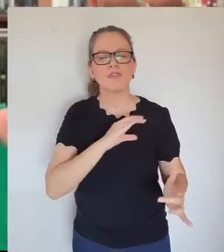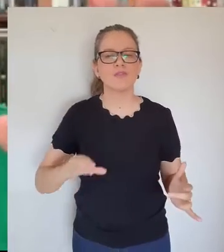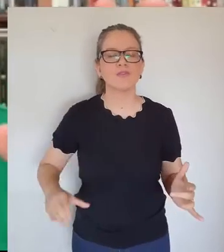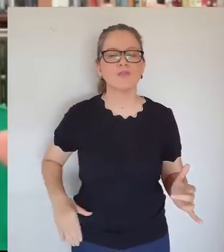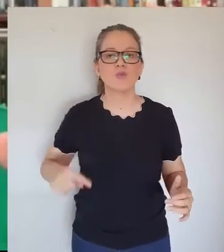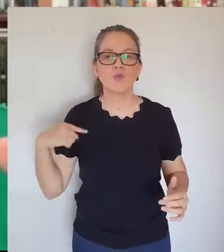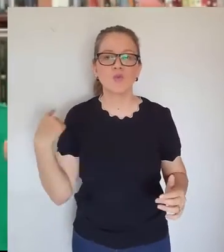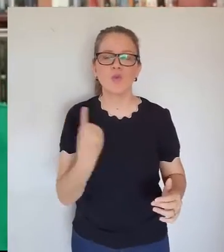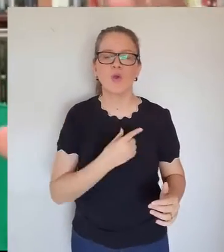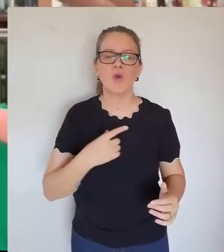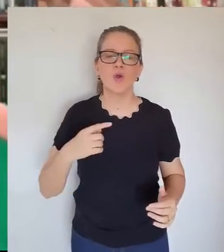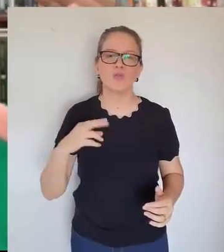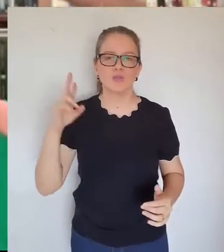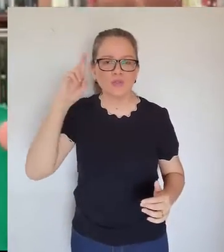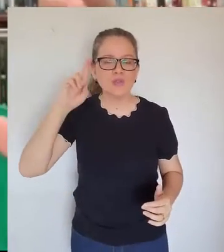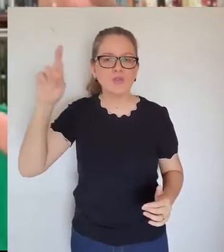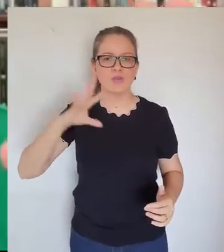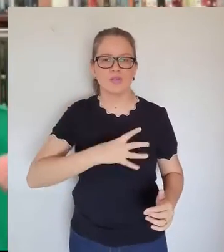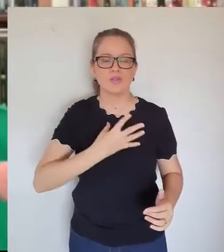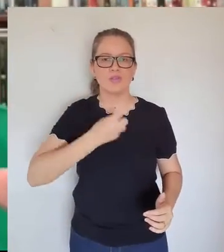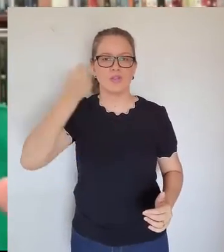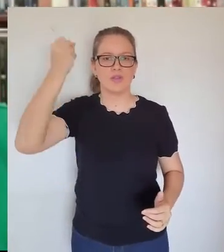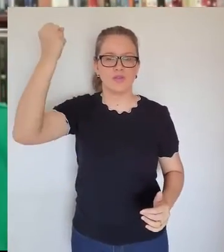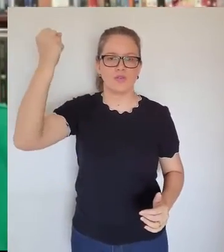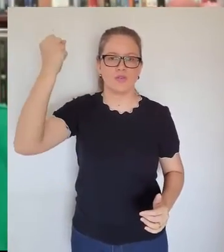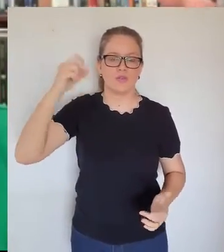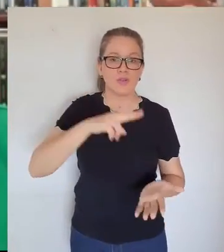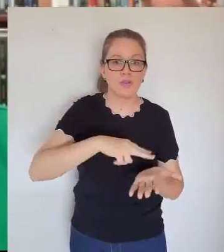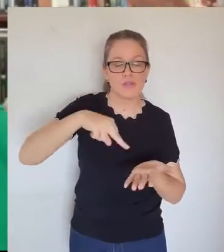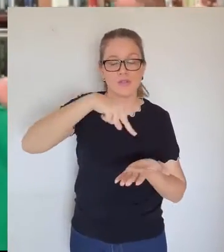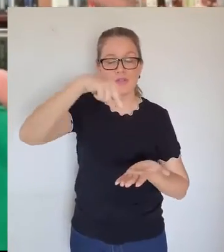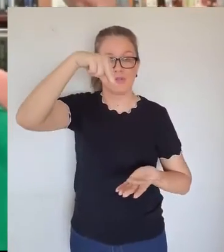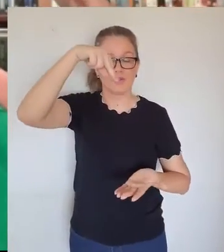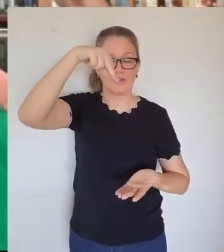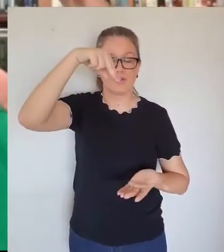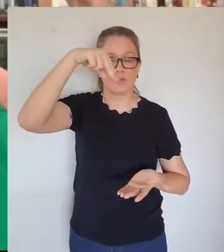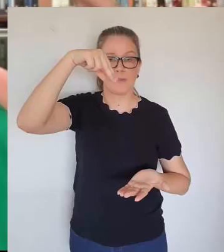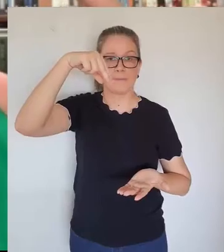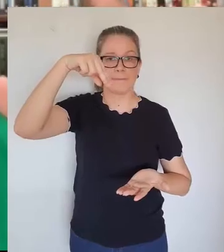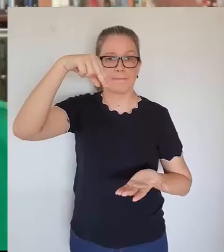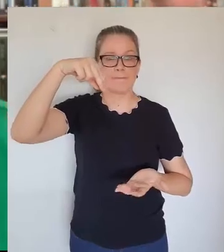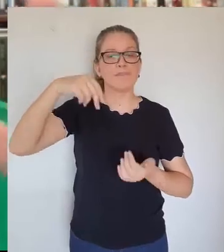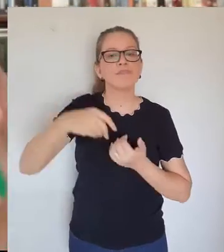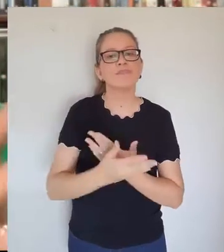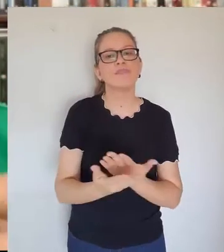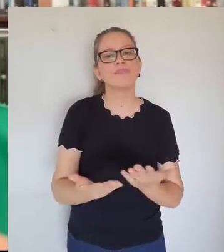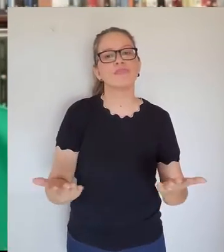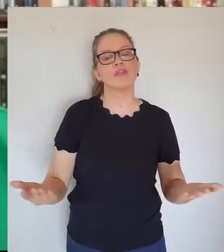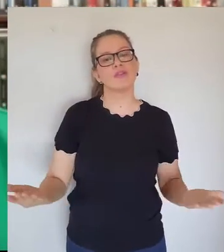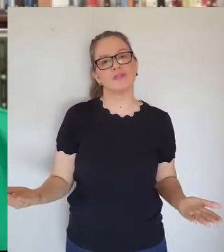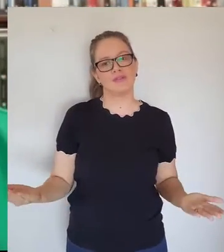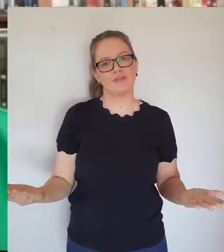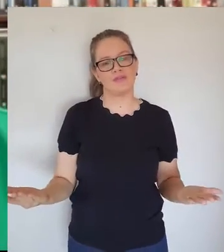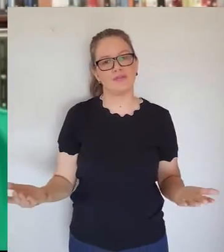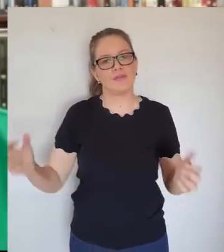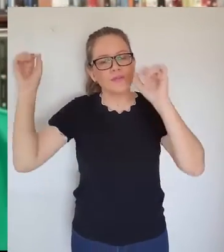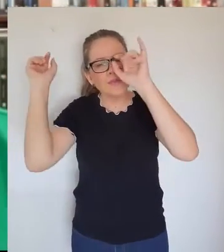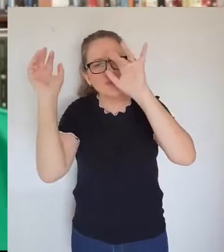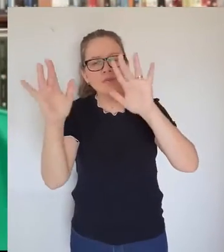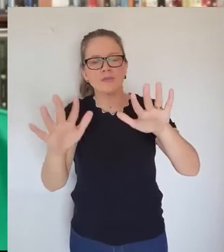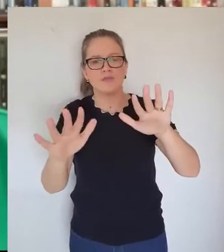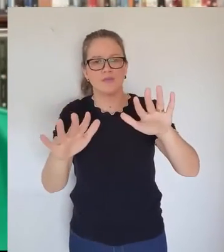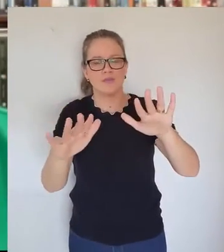Jesus Cristo, nosso Senhor e Salvador, que ressuscitou dentre os mortos, esteja cada vez